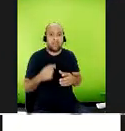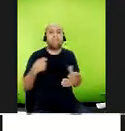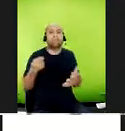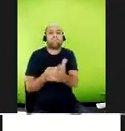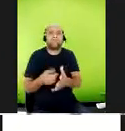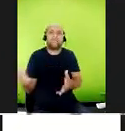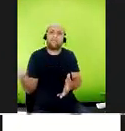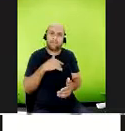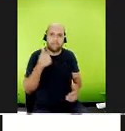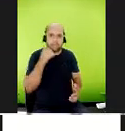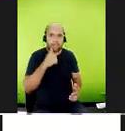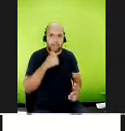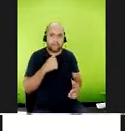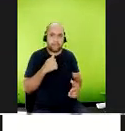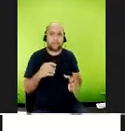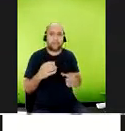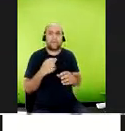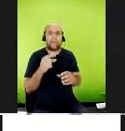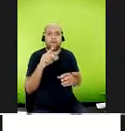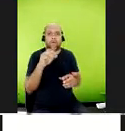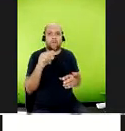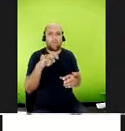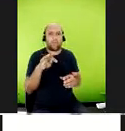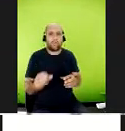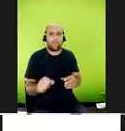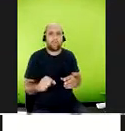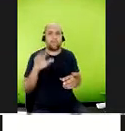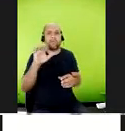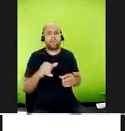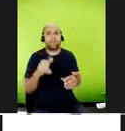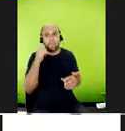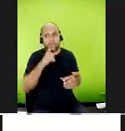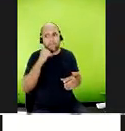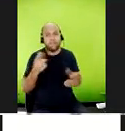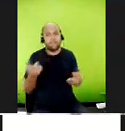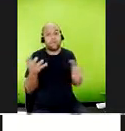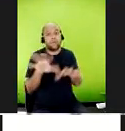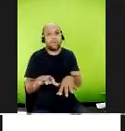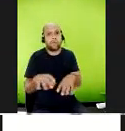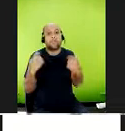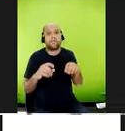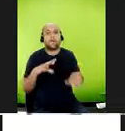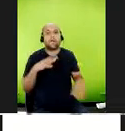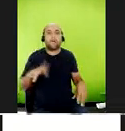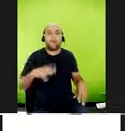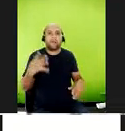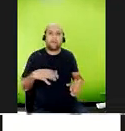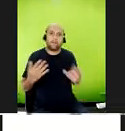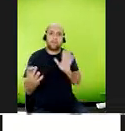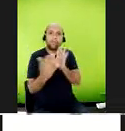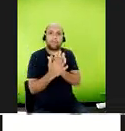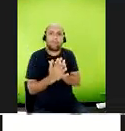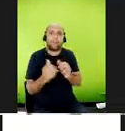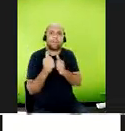falaram Não a gente não vai ficar com esse rosa ou não E trouxeram a menina Então isso é inclusão tem que ter a coragem de arriscar a fazer investir